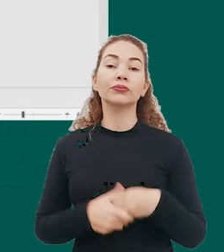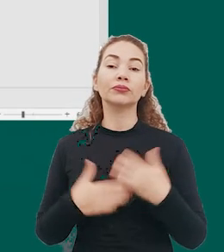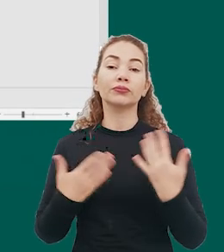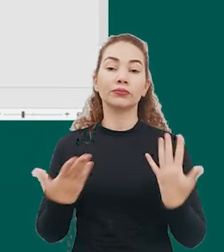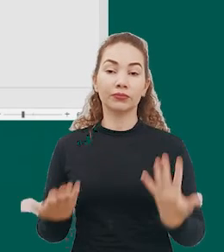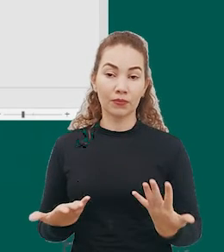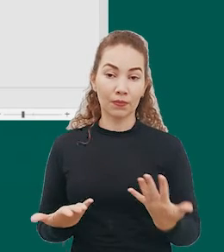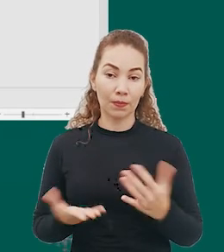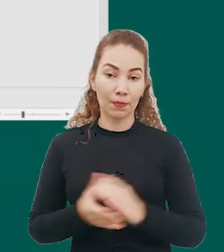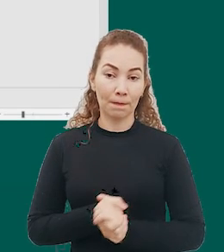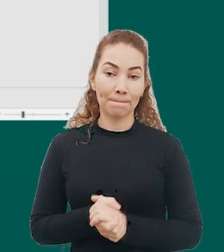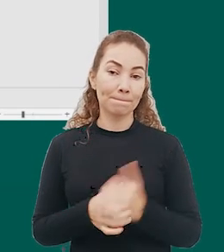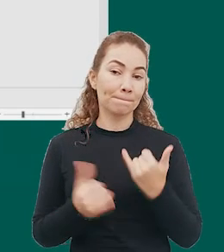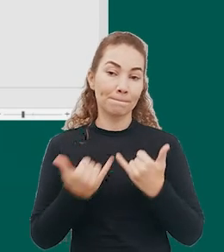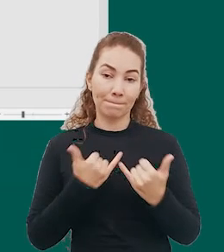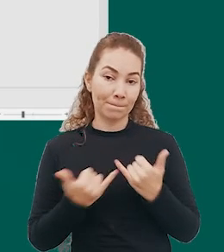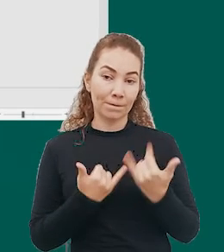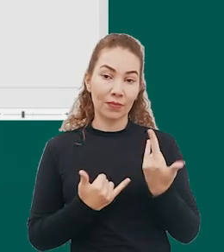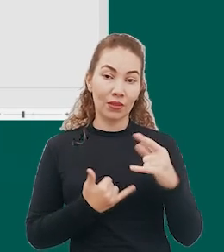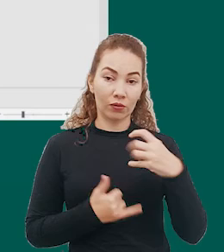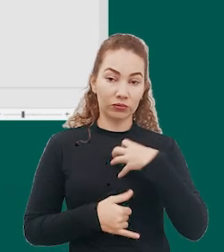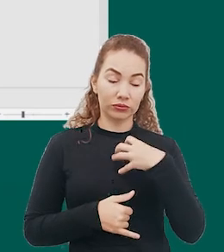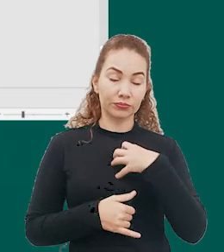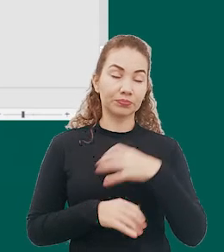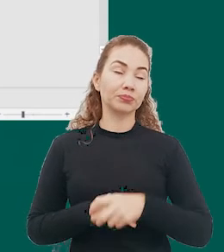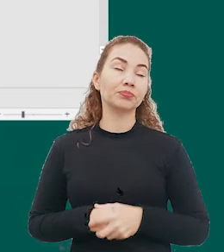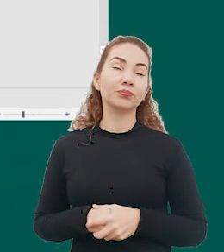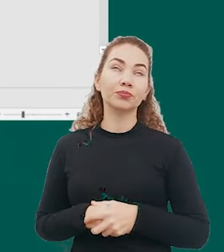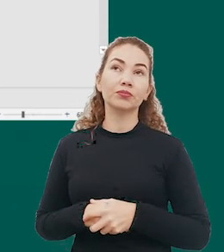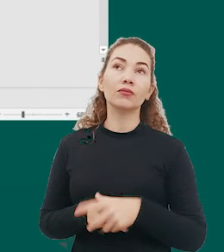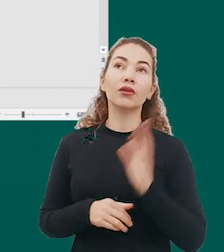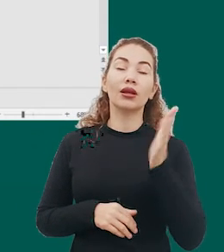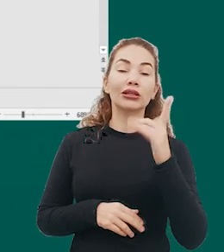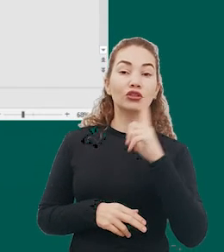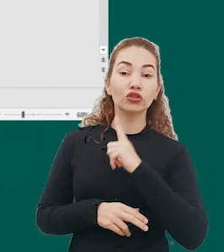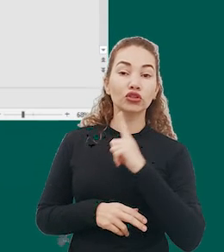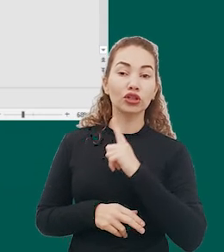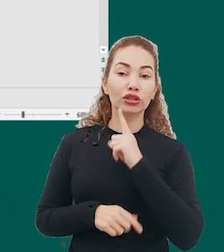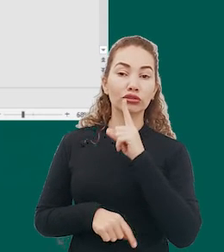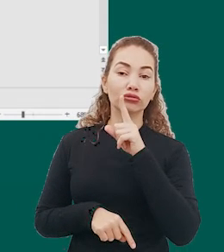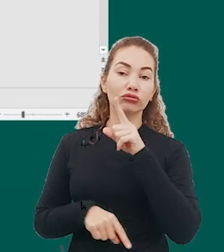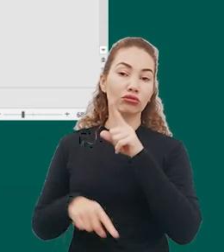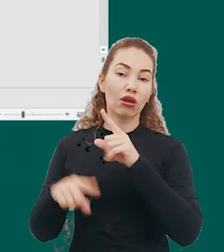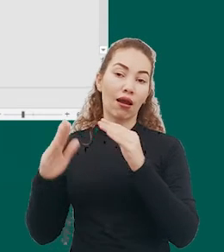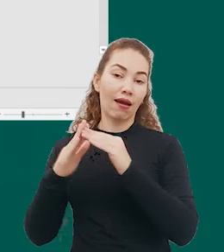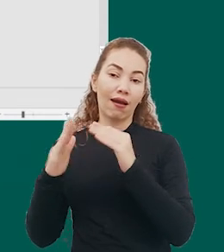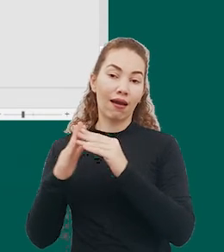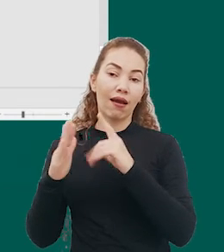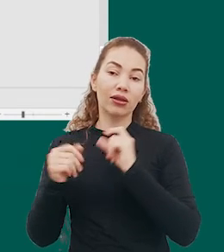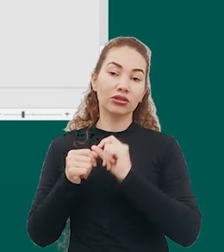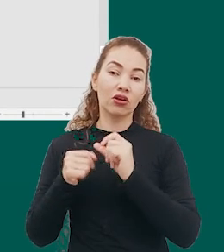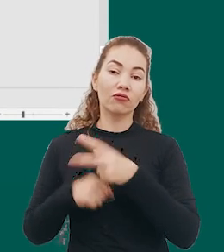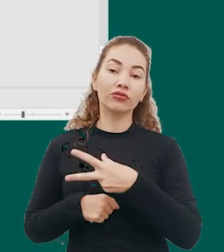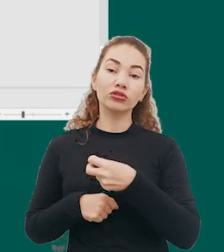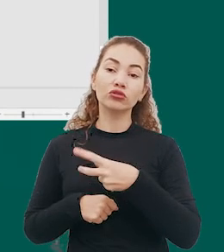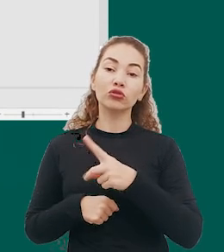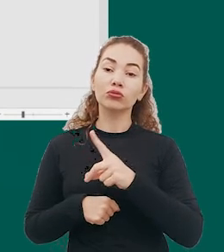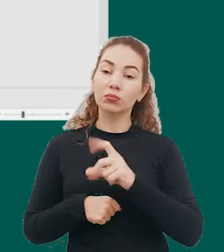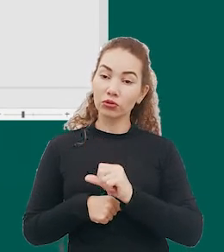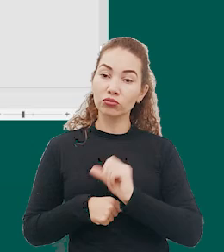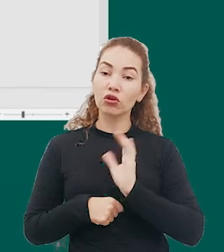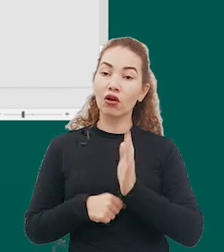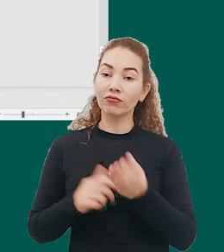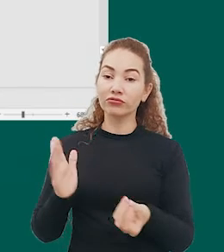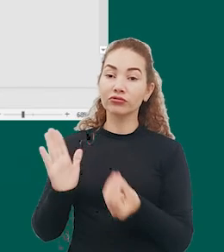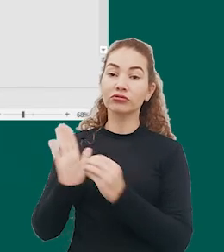Então, vamos supor uma outra suposição que eu já tinha esse bem e eu declarei ele no ano de 2019.